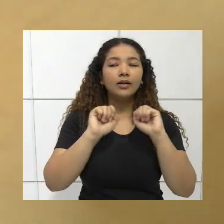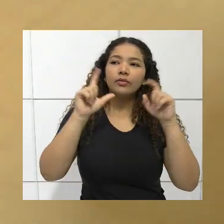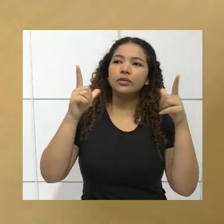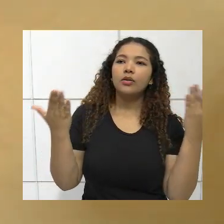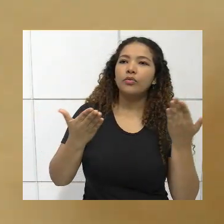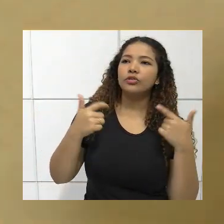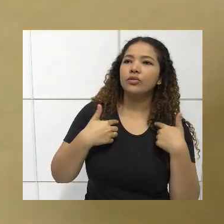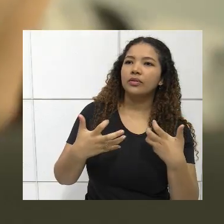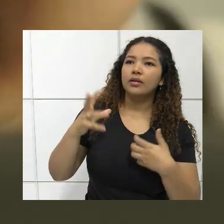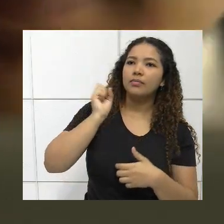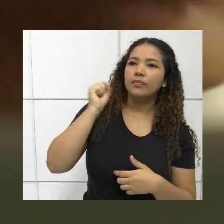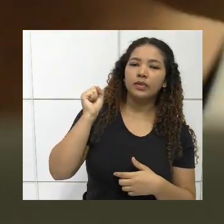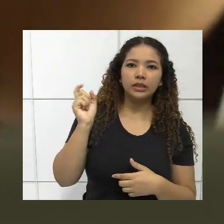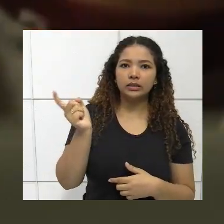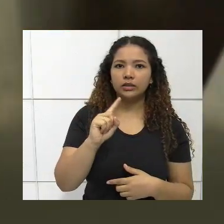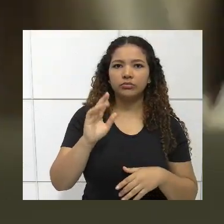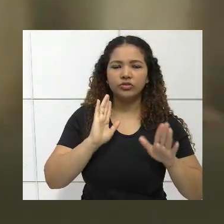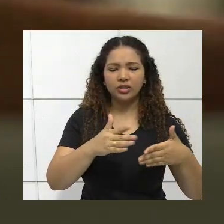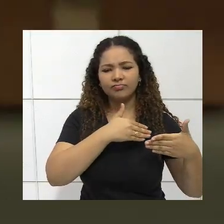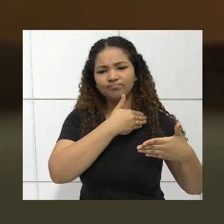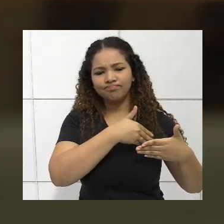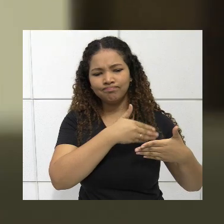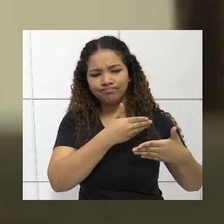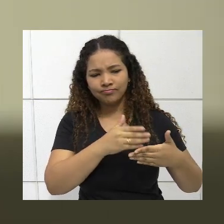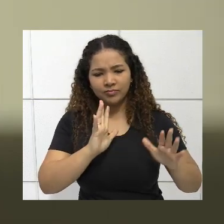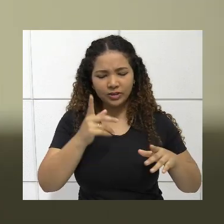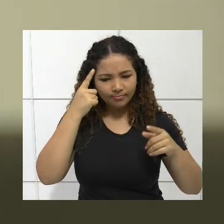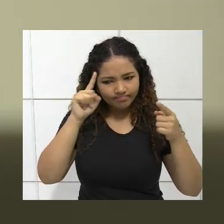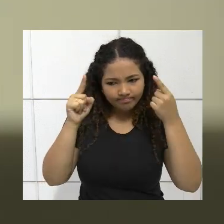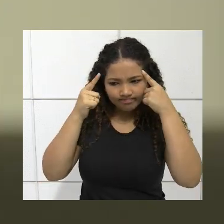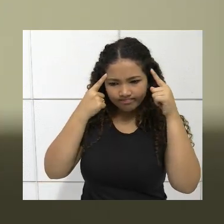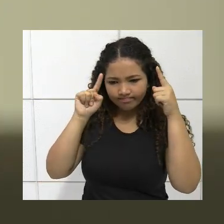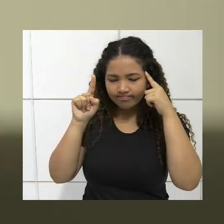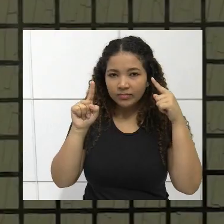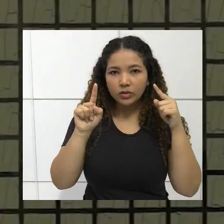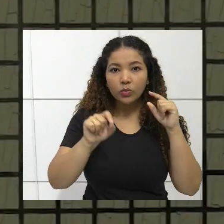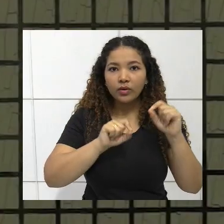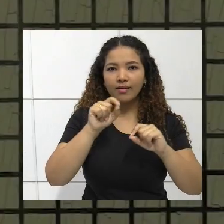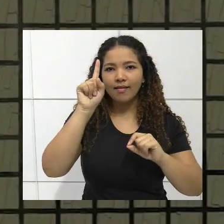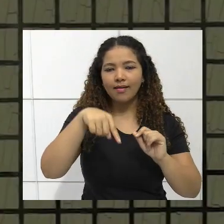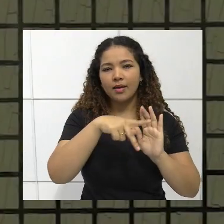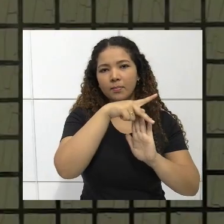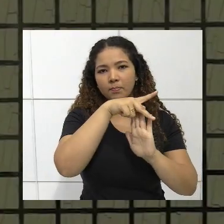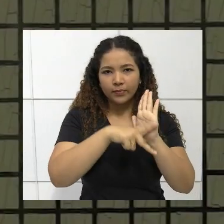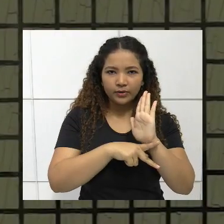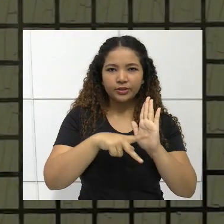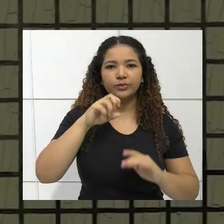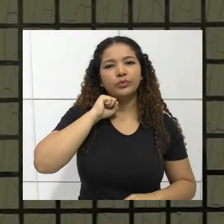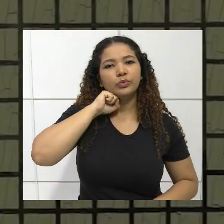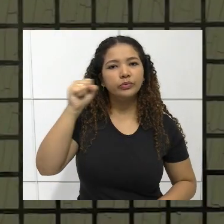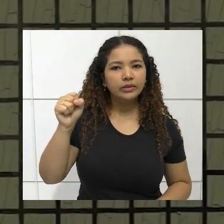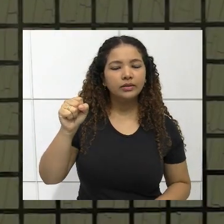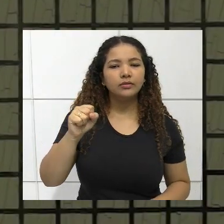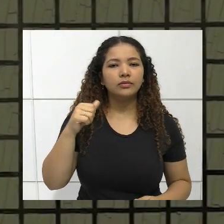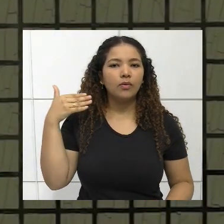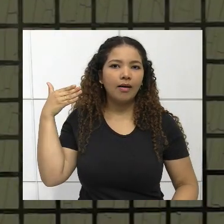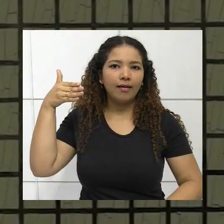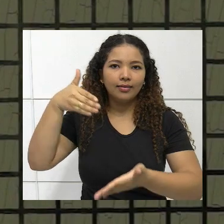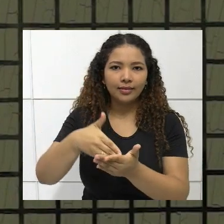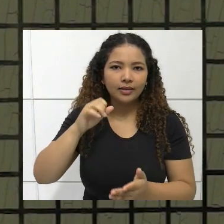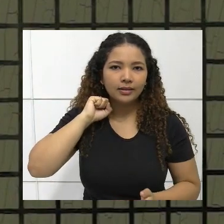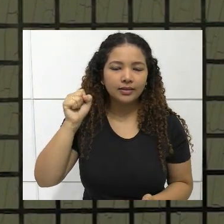fazer isso. Ela já vem tomando essa decisão. Exatamente. Nós chamamos de plano, projeto suicídio. Então, até chegar o momento do